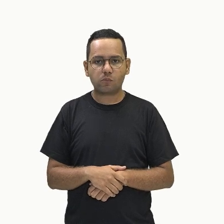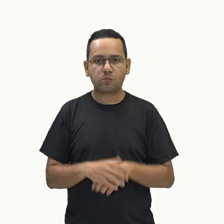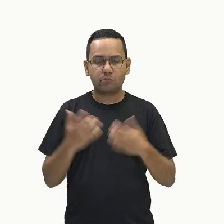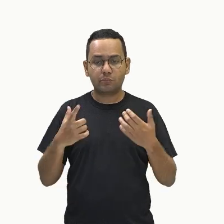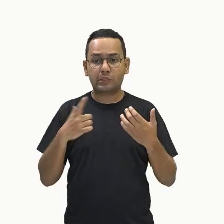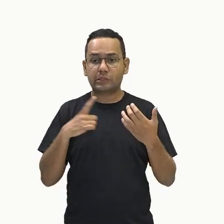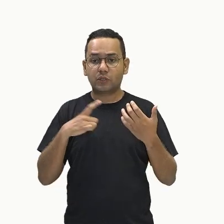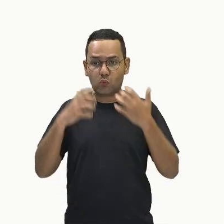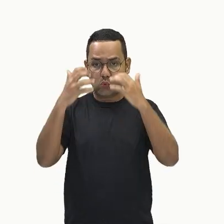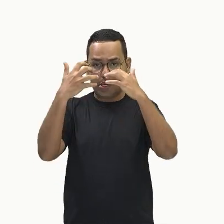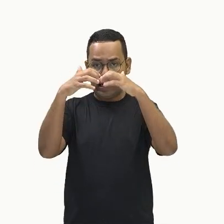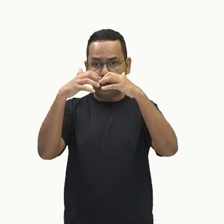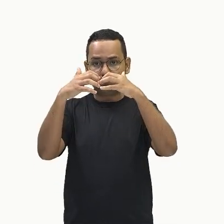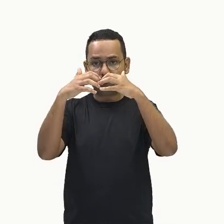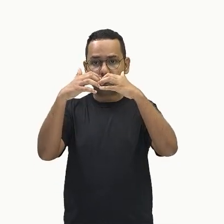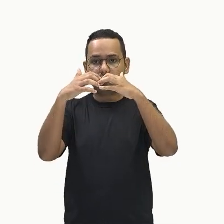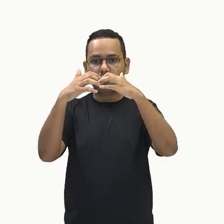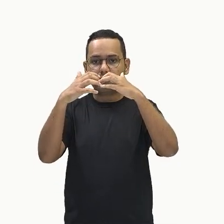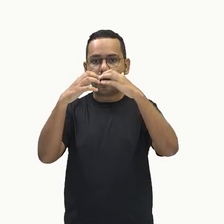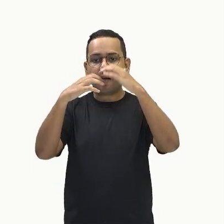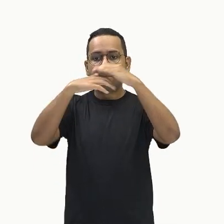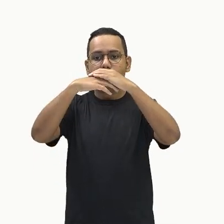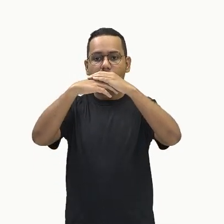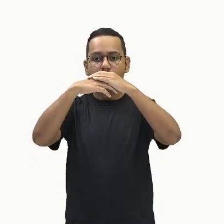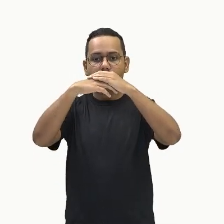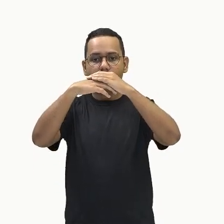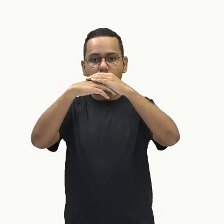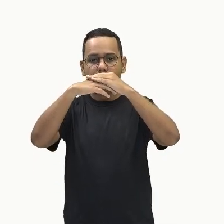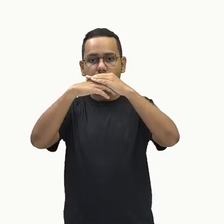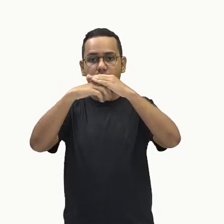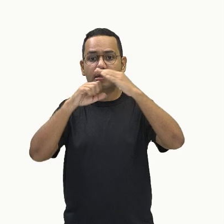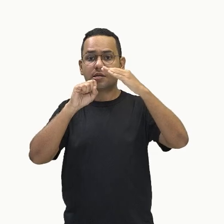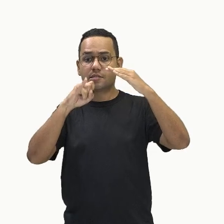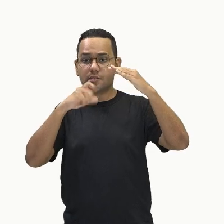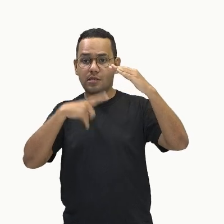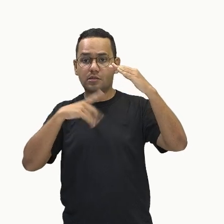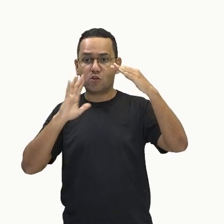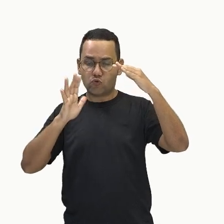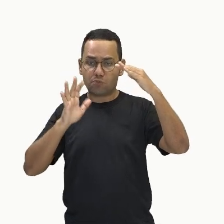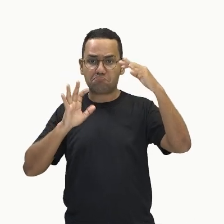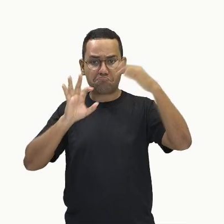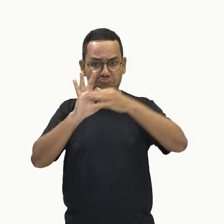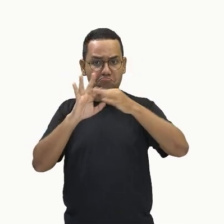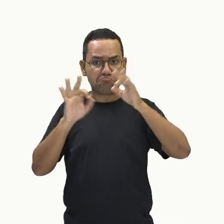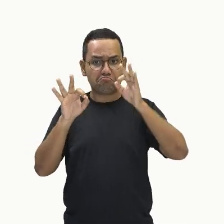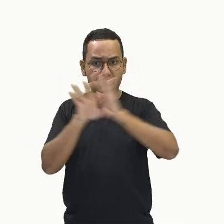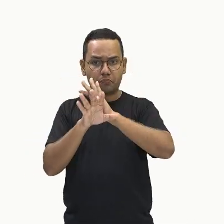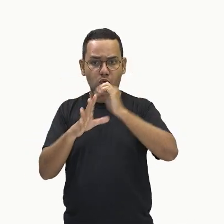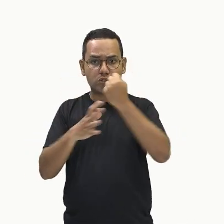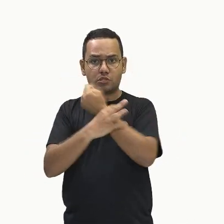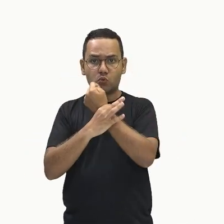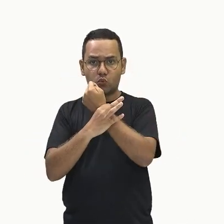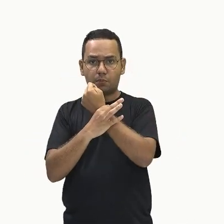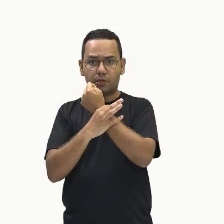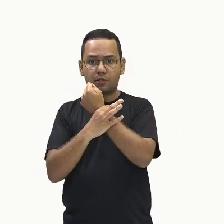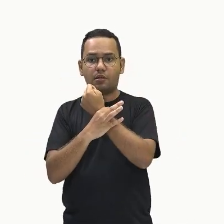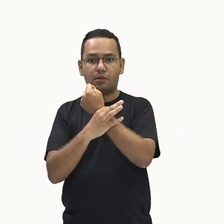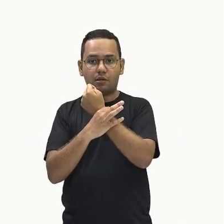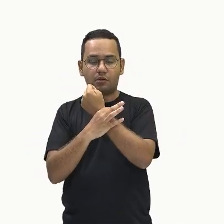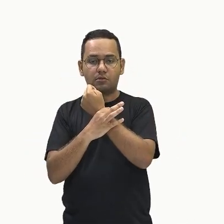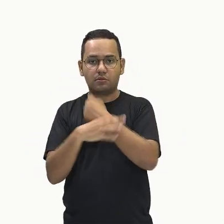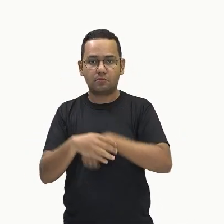dividido quando nós nascemos? Então, quando ocorre essa calcificação, fechando a nossa